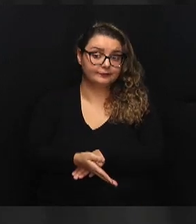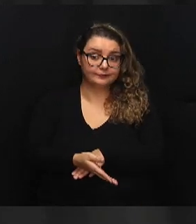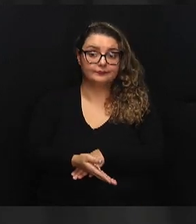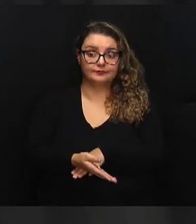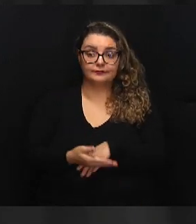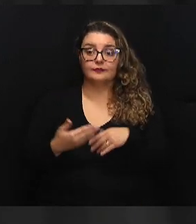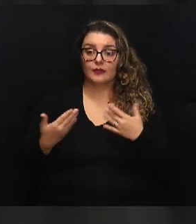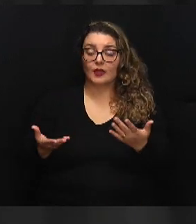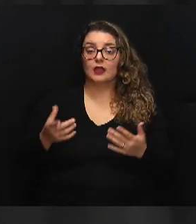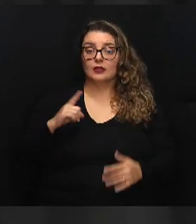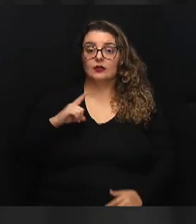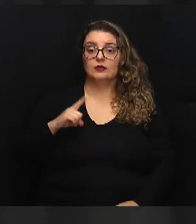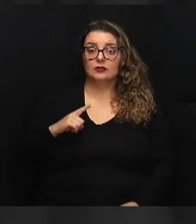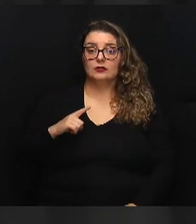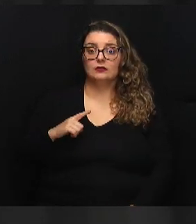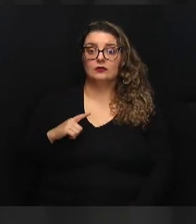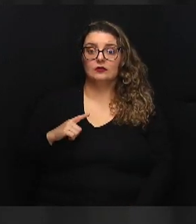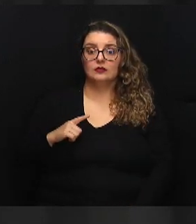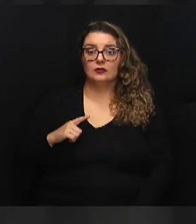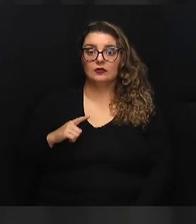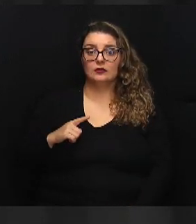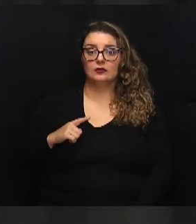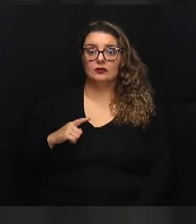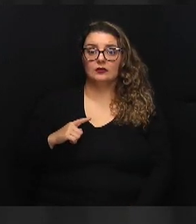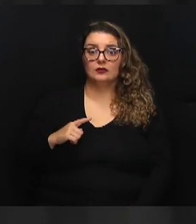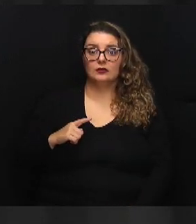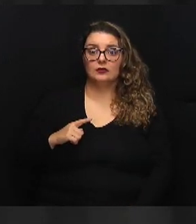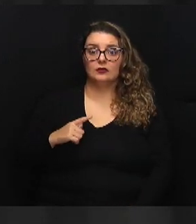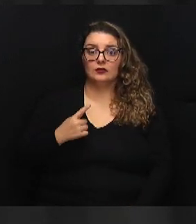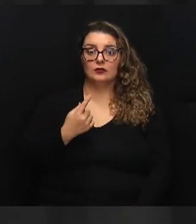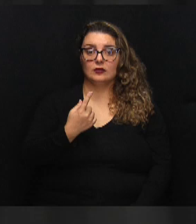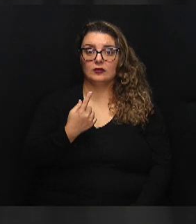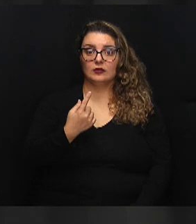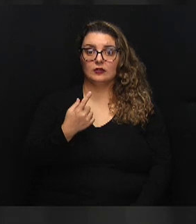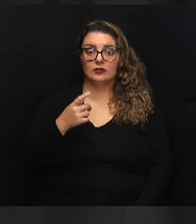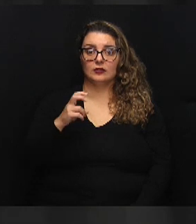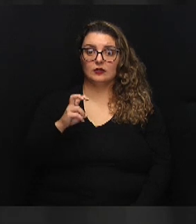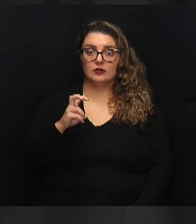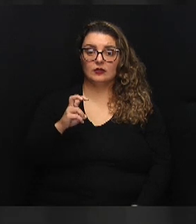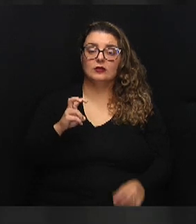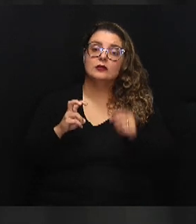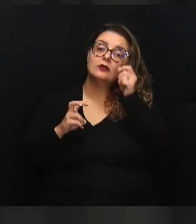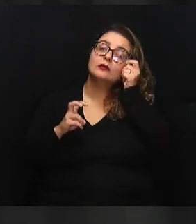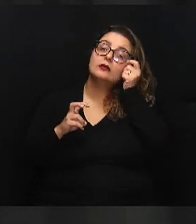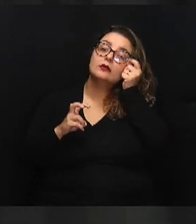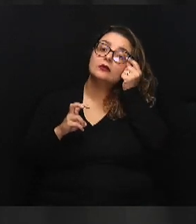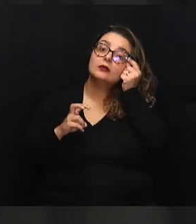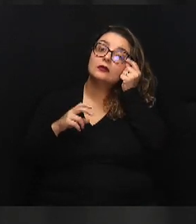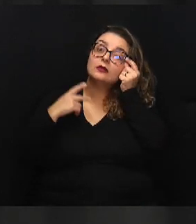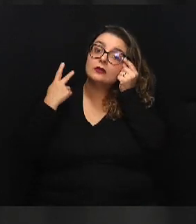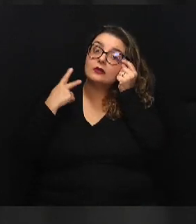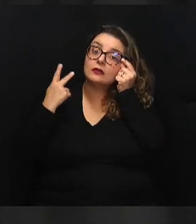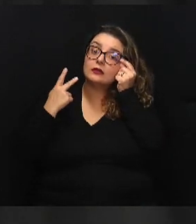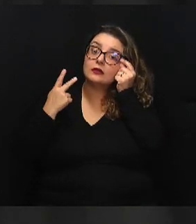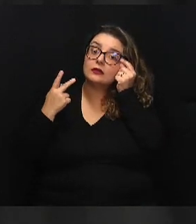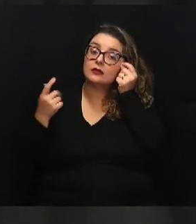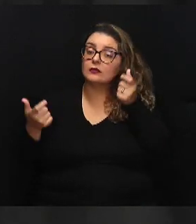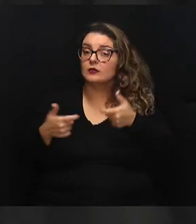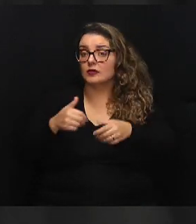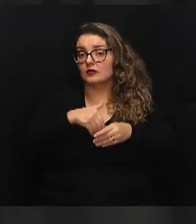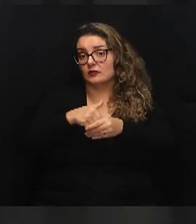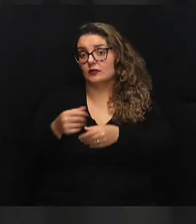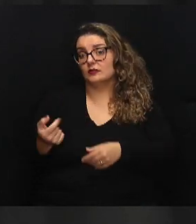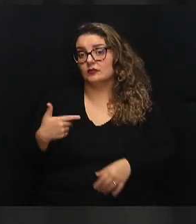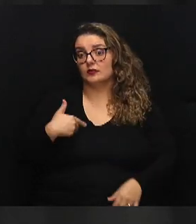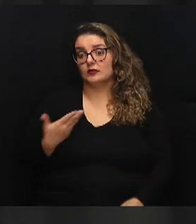quer dizer, teve 15 vereadores que tiveram menos votos que eu. Mas